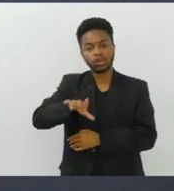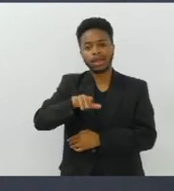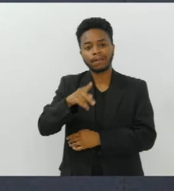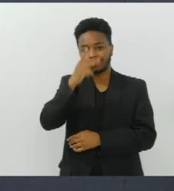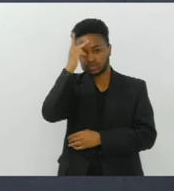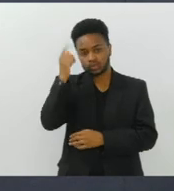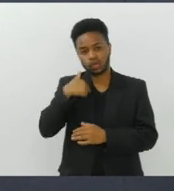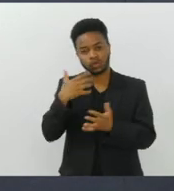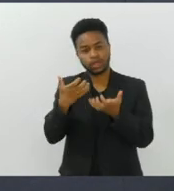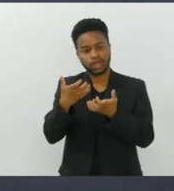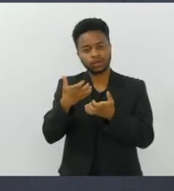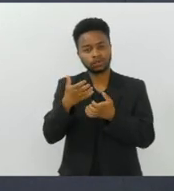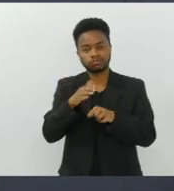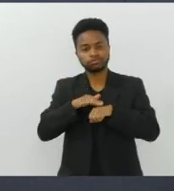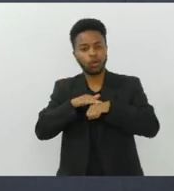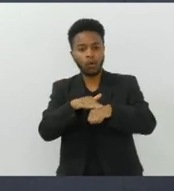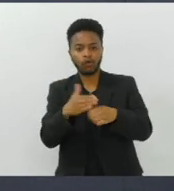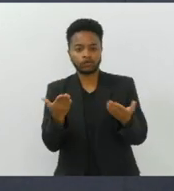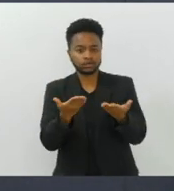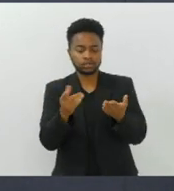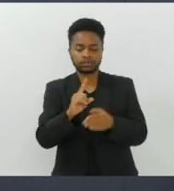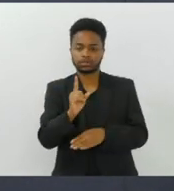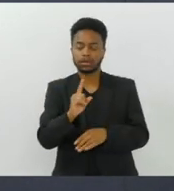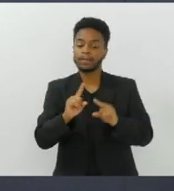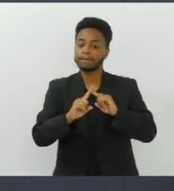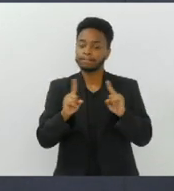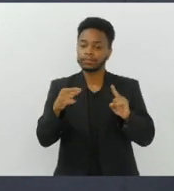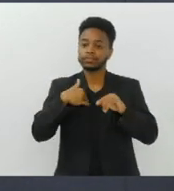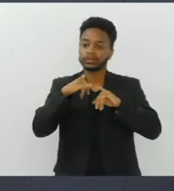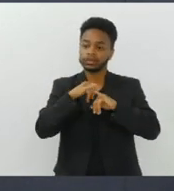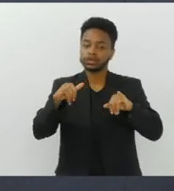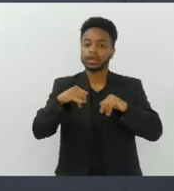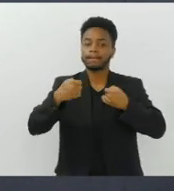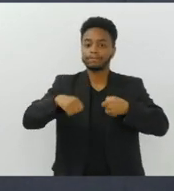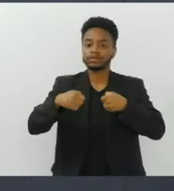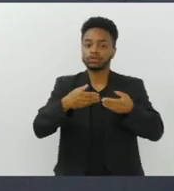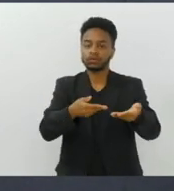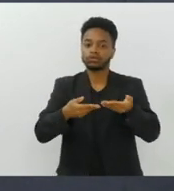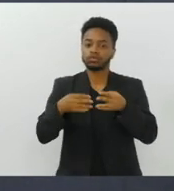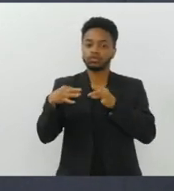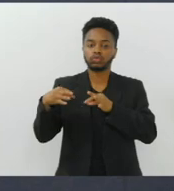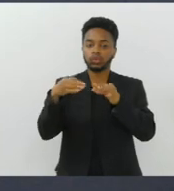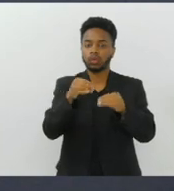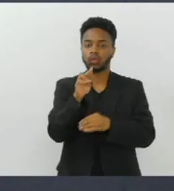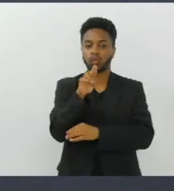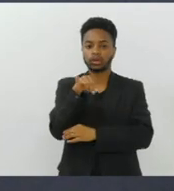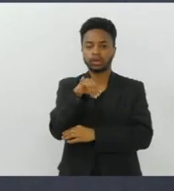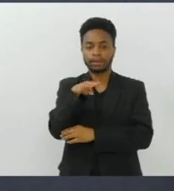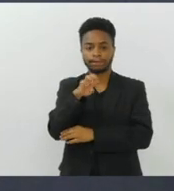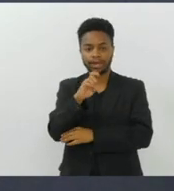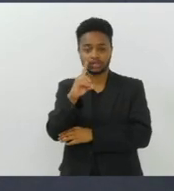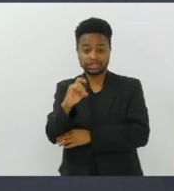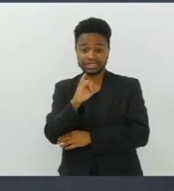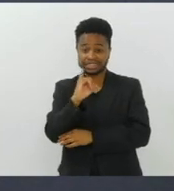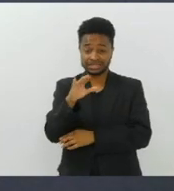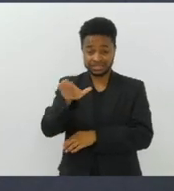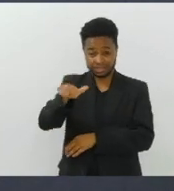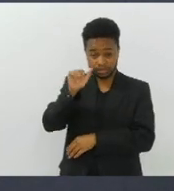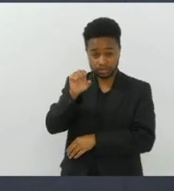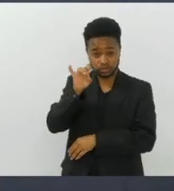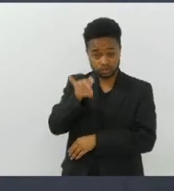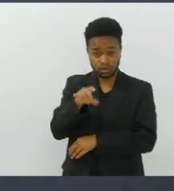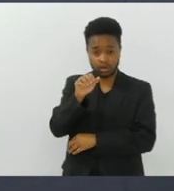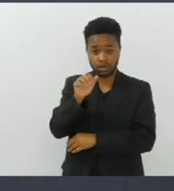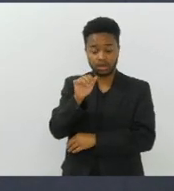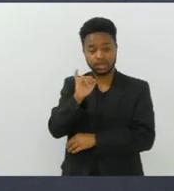falar. Eu falo que tem que ser todas as Unimedes. Se a gente chamar só a Ferge não